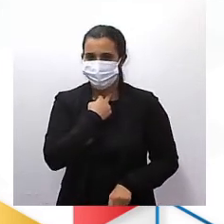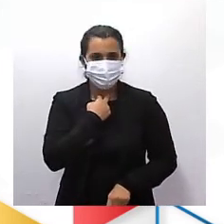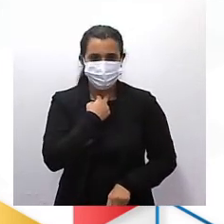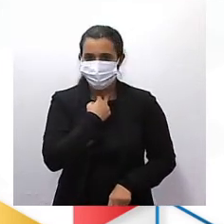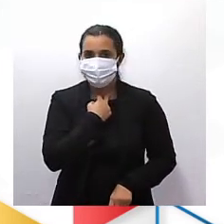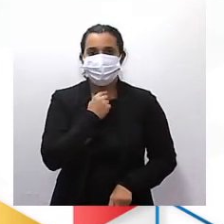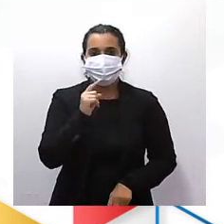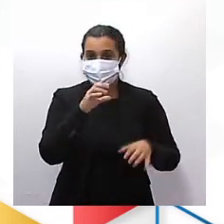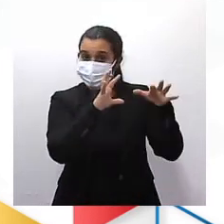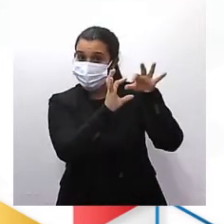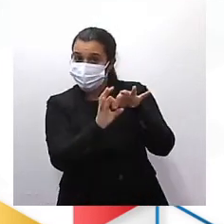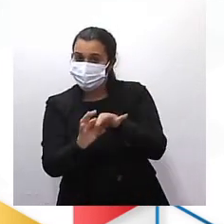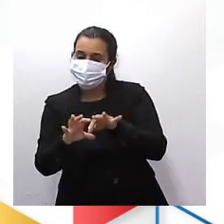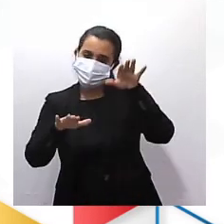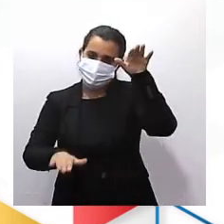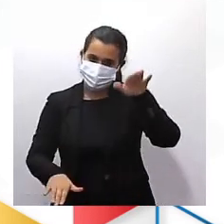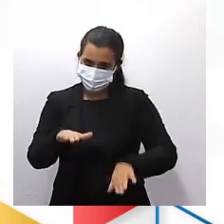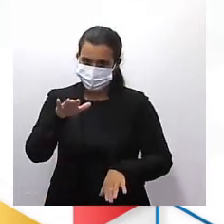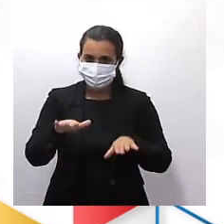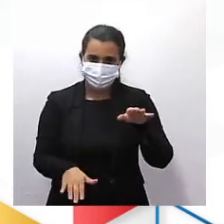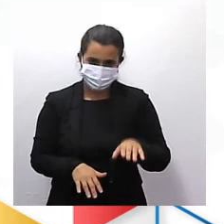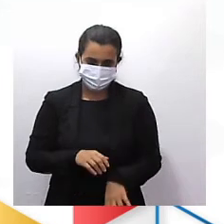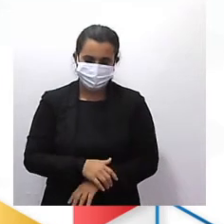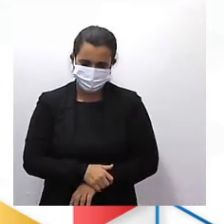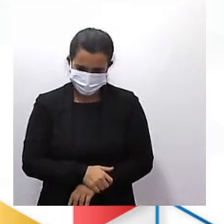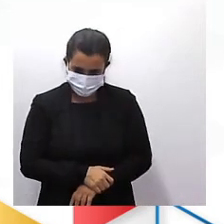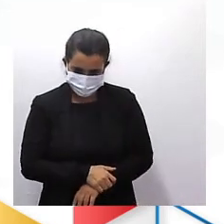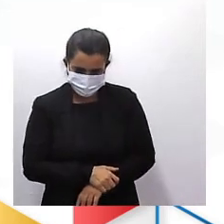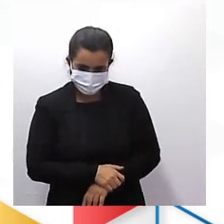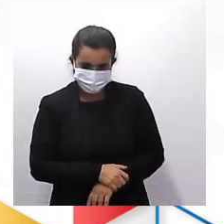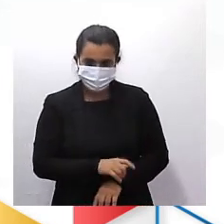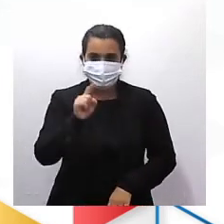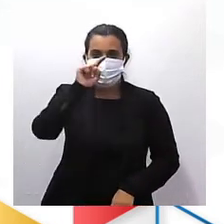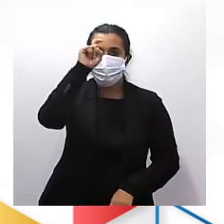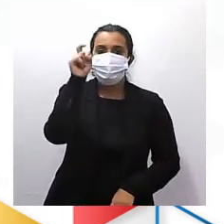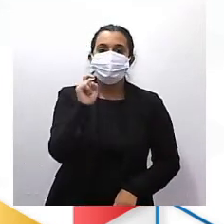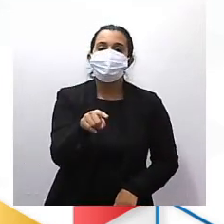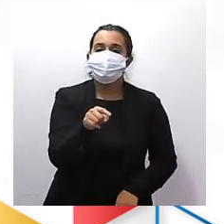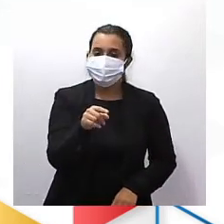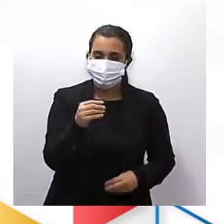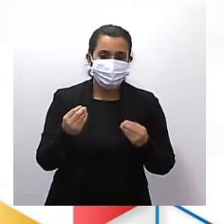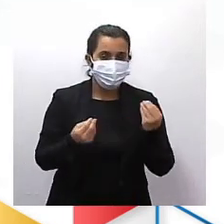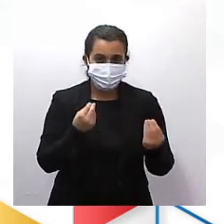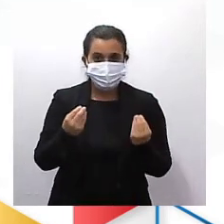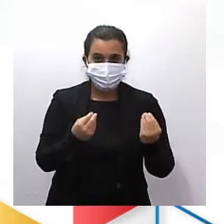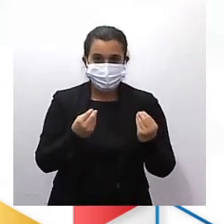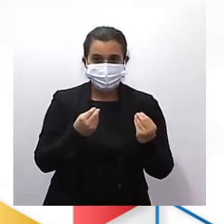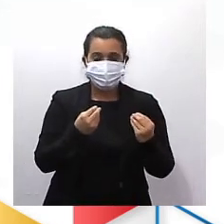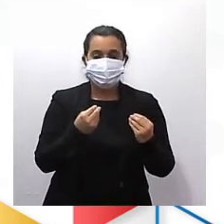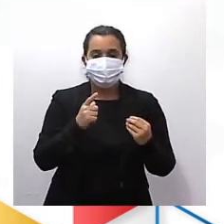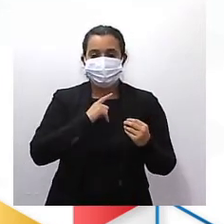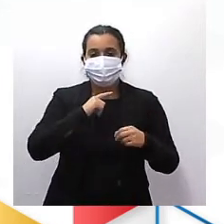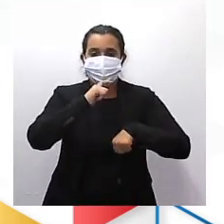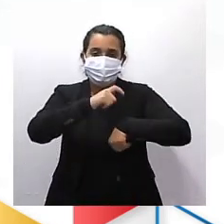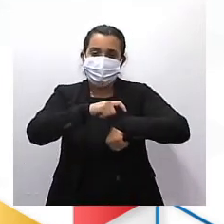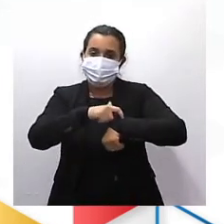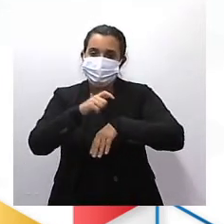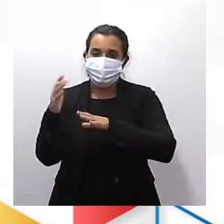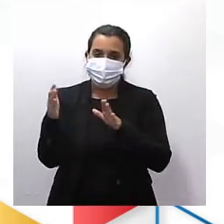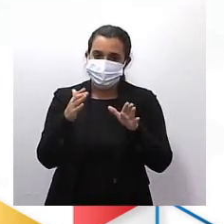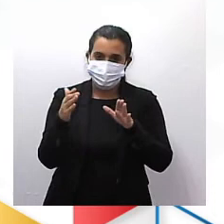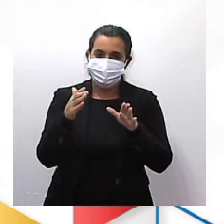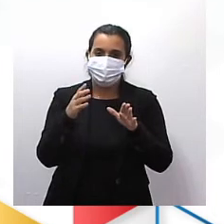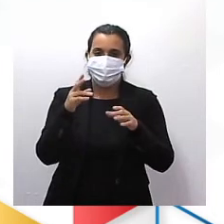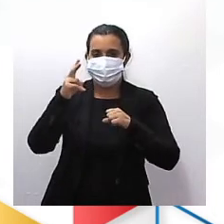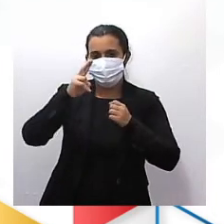faz essa abreviação. E na interrogativa, assim como em todos os tempos verbais de língua inglesa, a